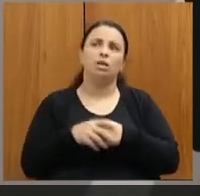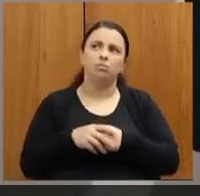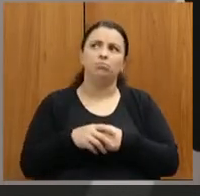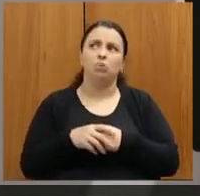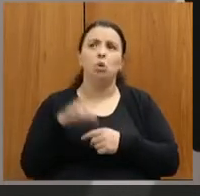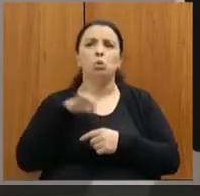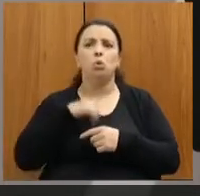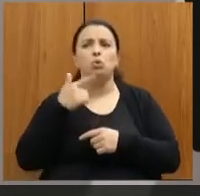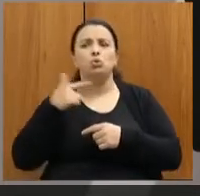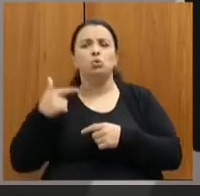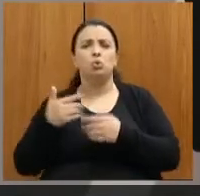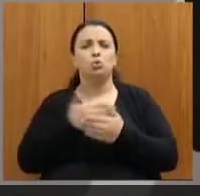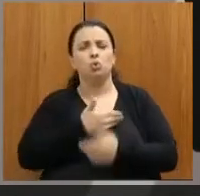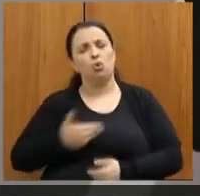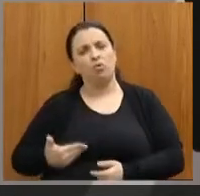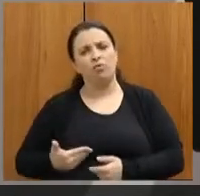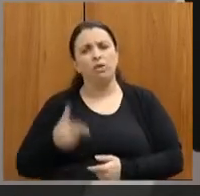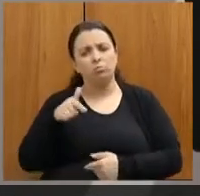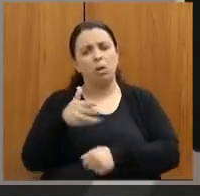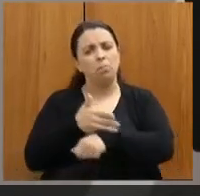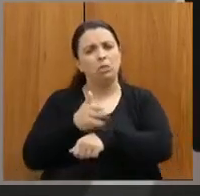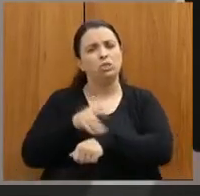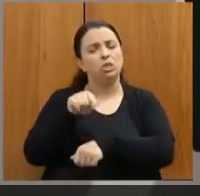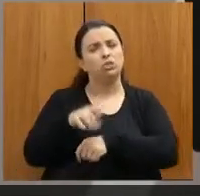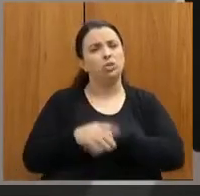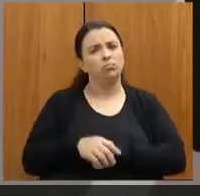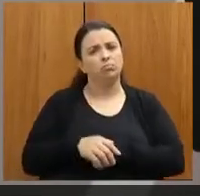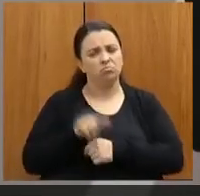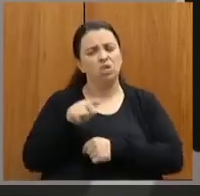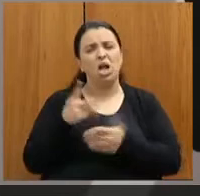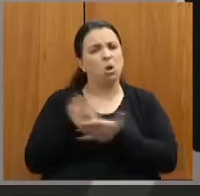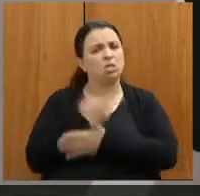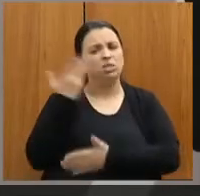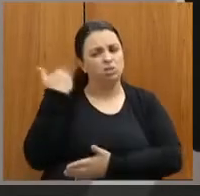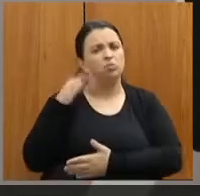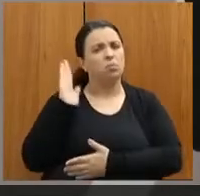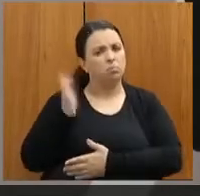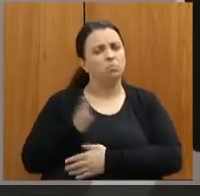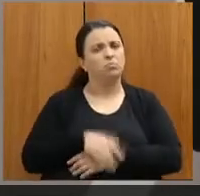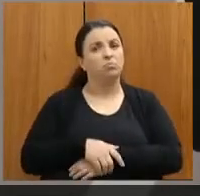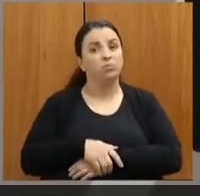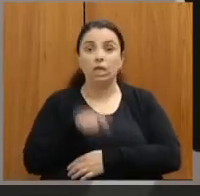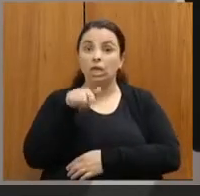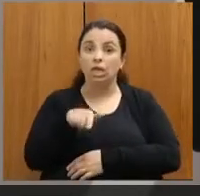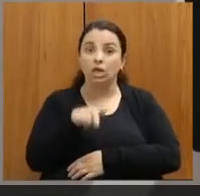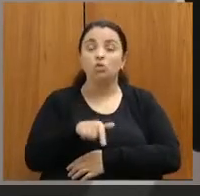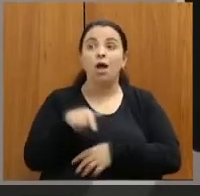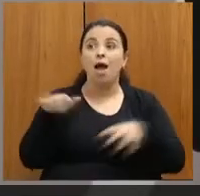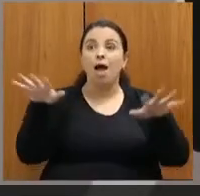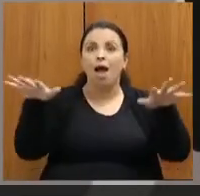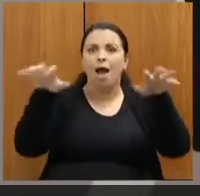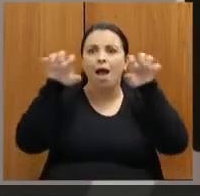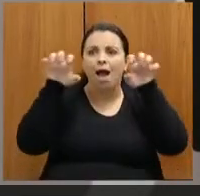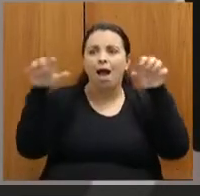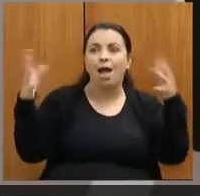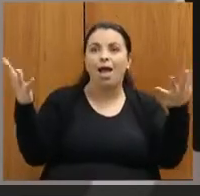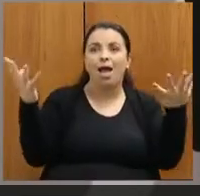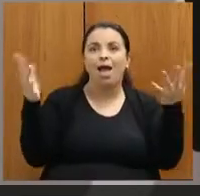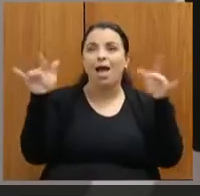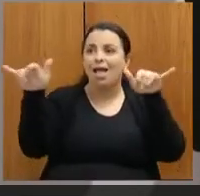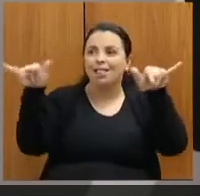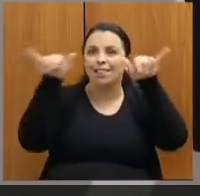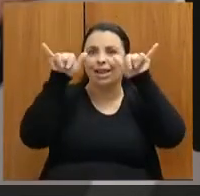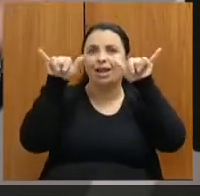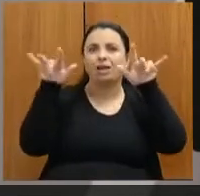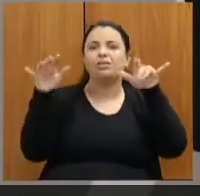e foi isso Que atraiu empresas para nossa lá no nosso estado e ao mesmo tempo foram isso foi isso que fez com que nós não perdêssemos